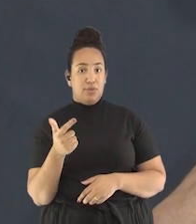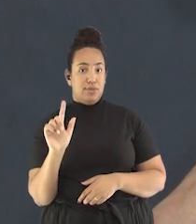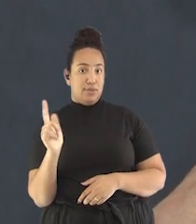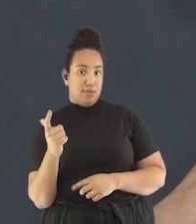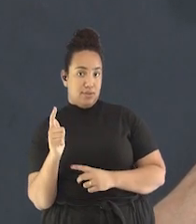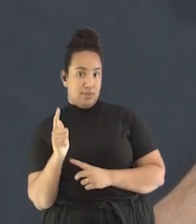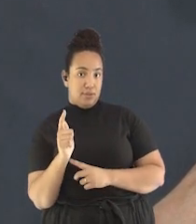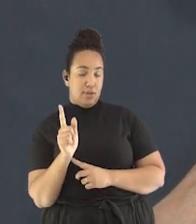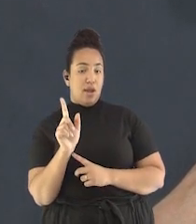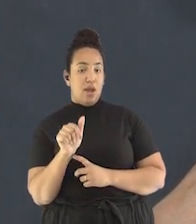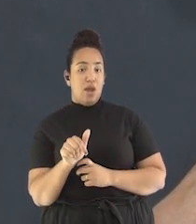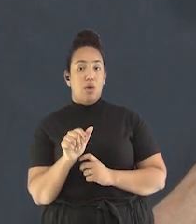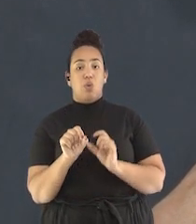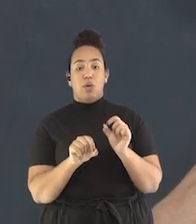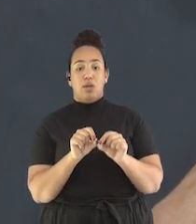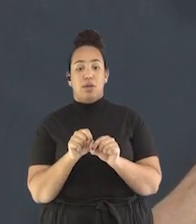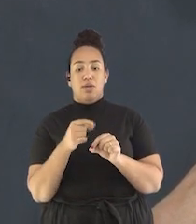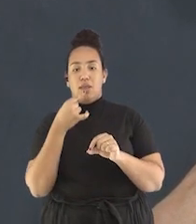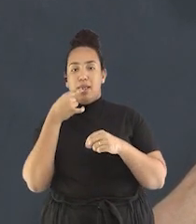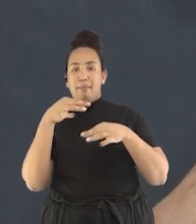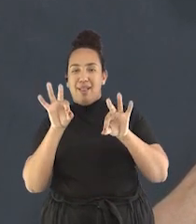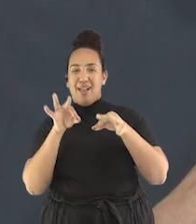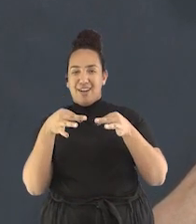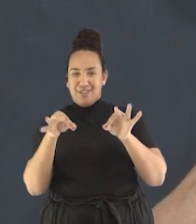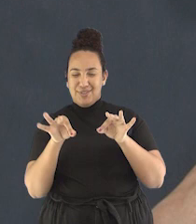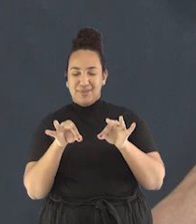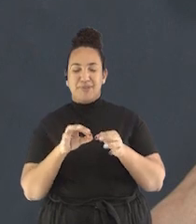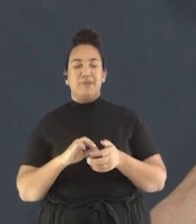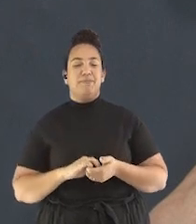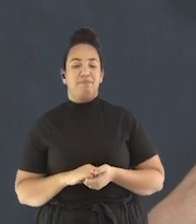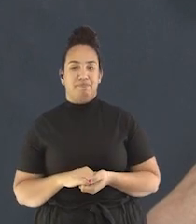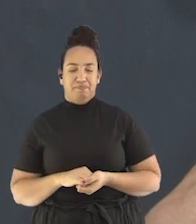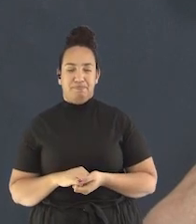plástico aqui, o pacote de arroz, certo?